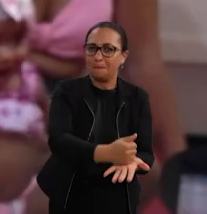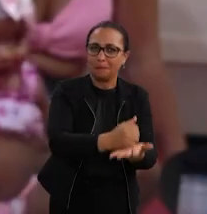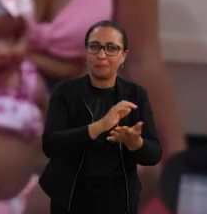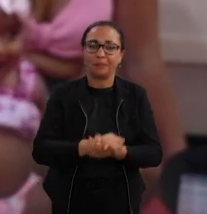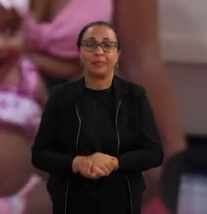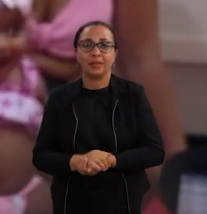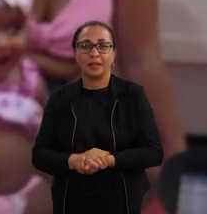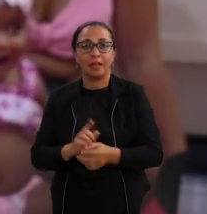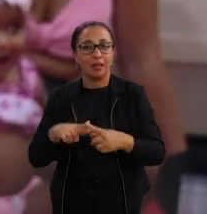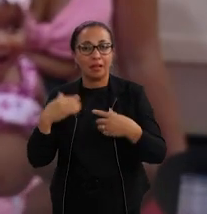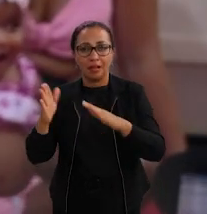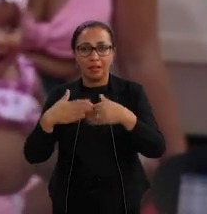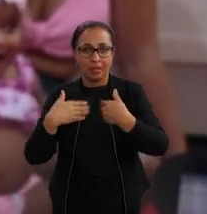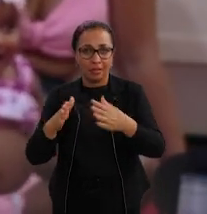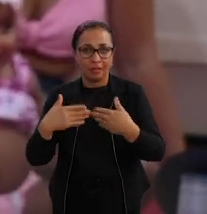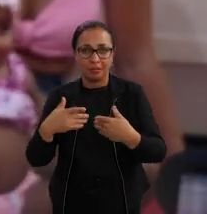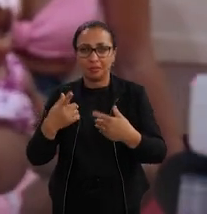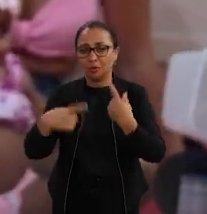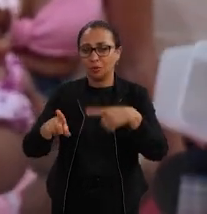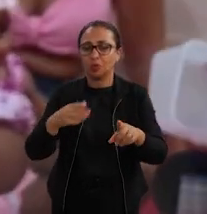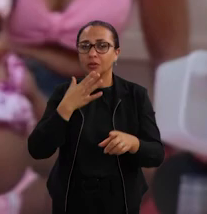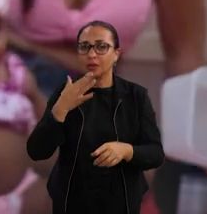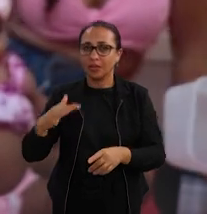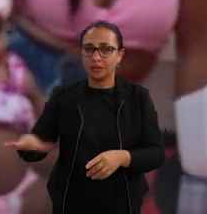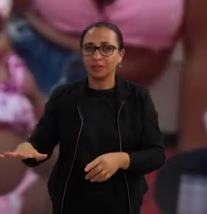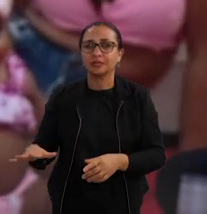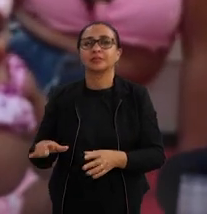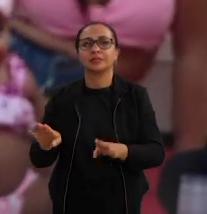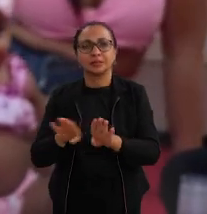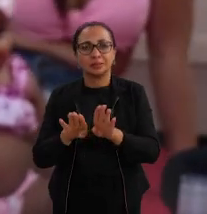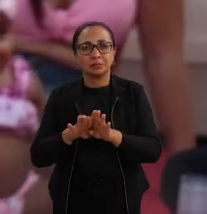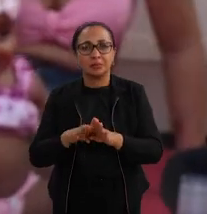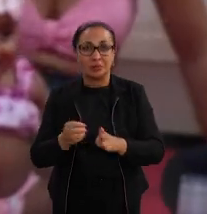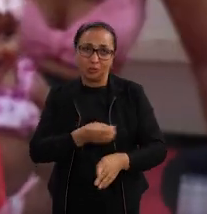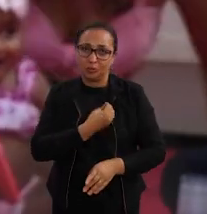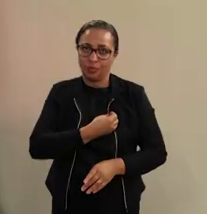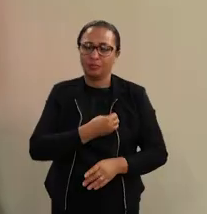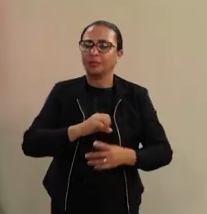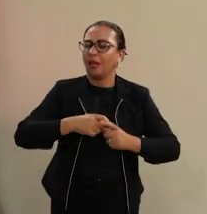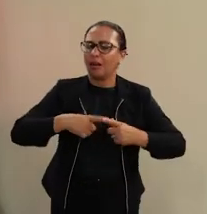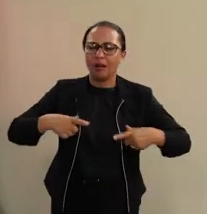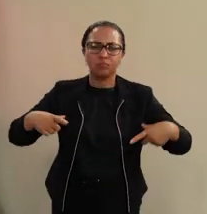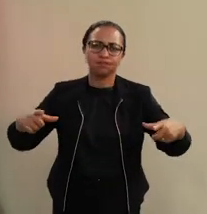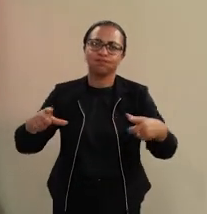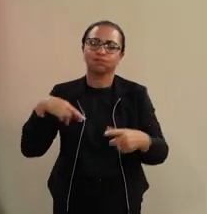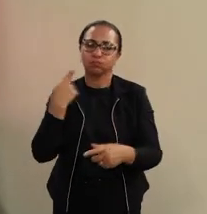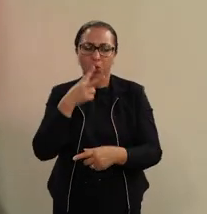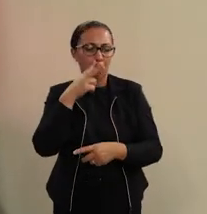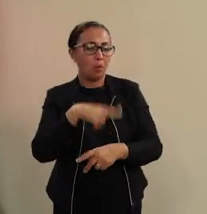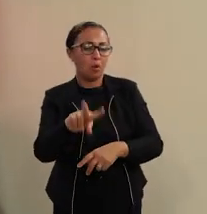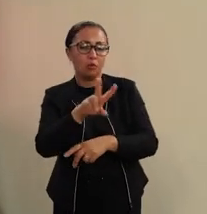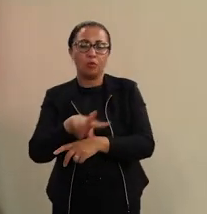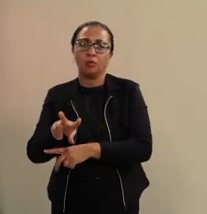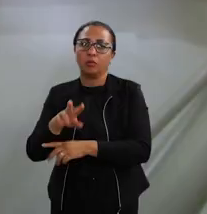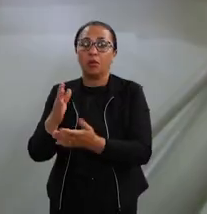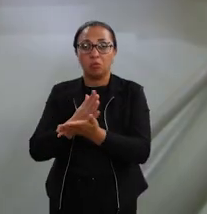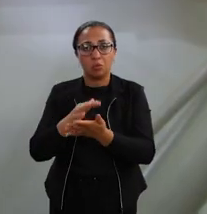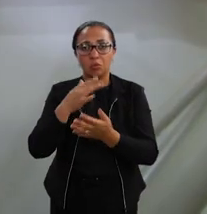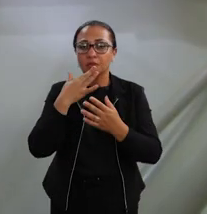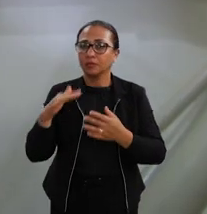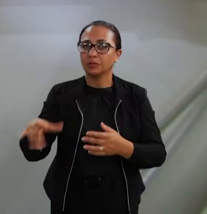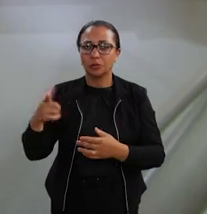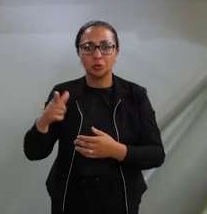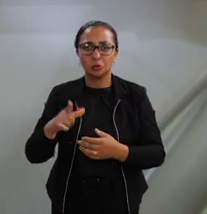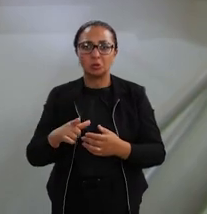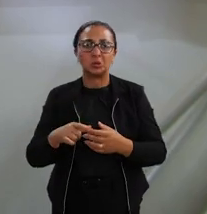Mas a demanda por outras crianças, outras condições era grande. A gente observou que mesmo crianças sem nenhuma